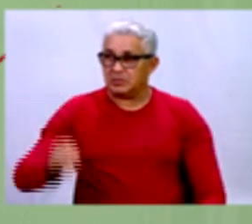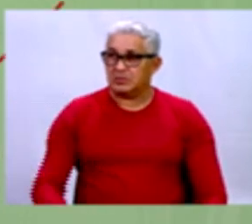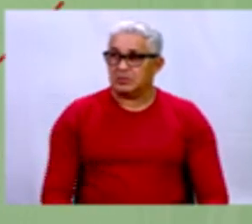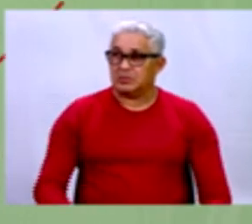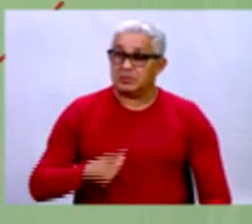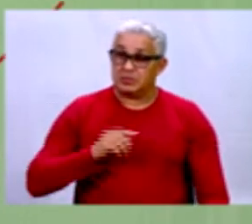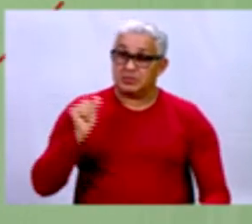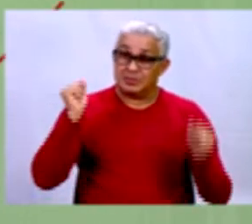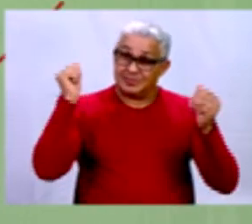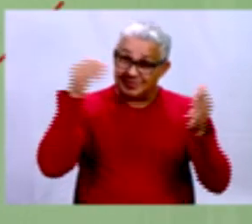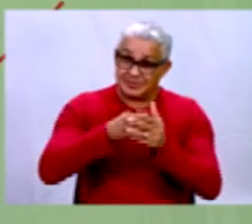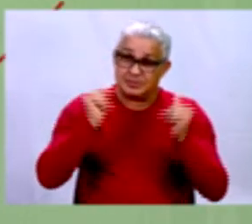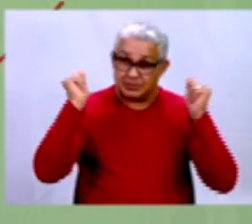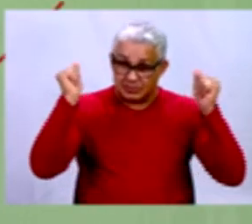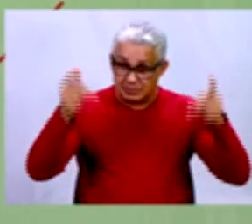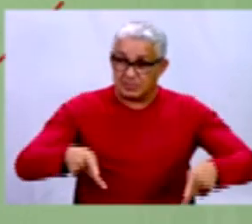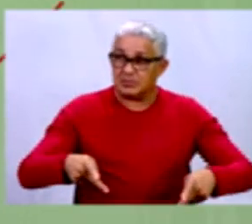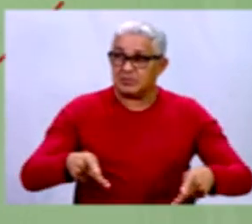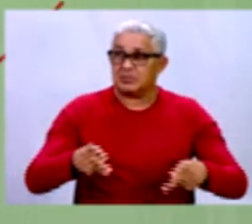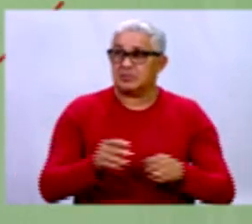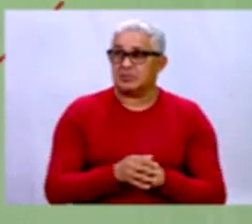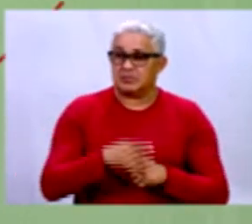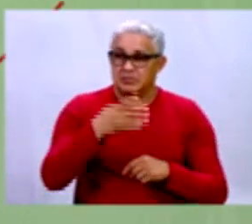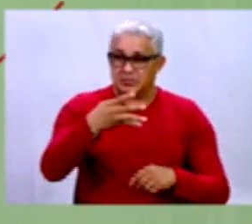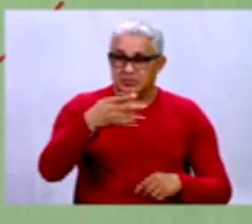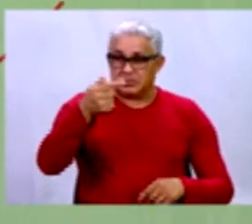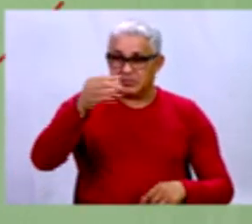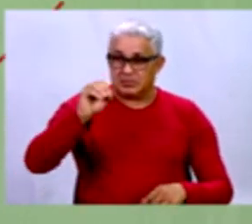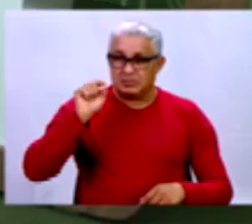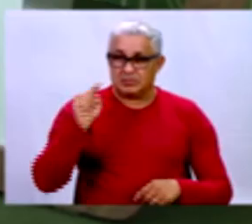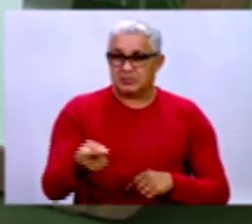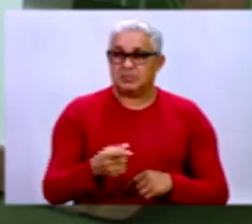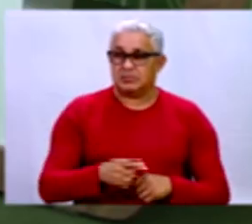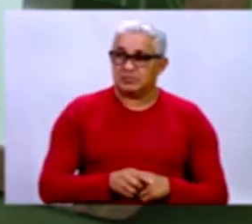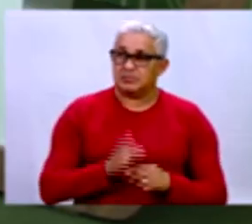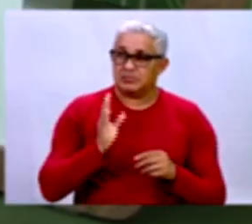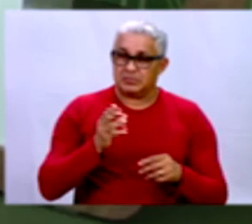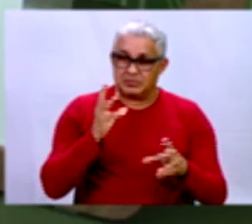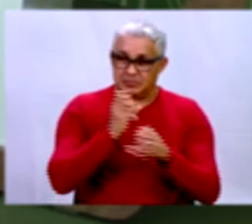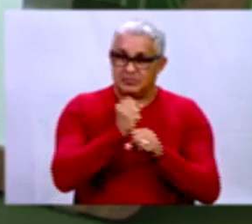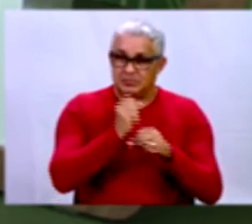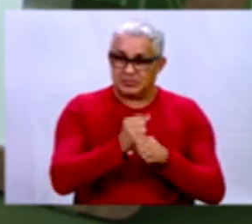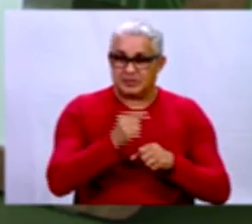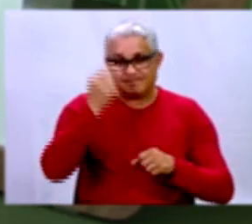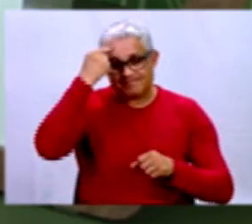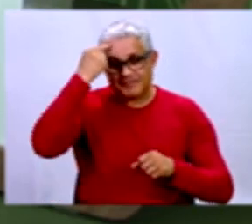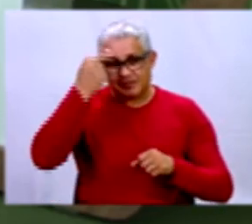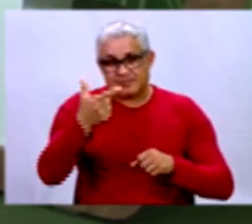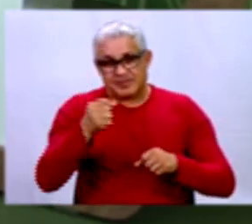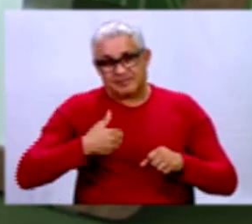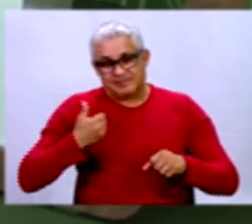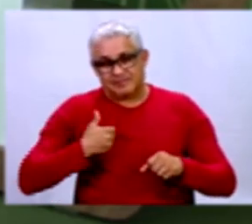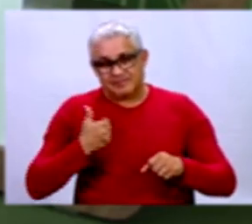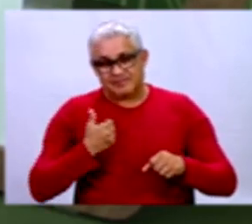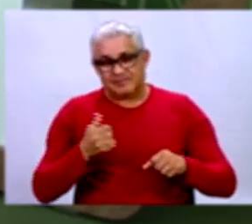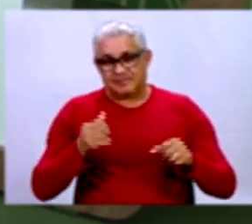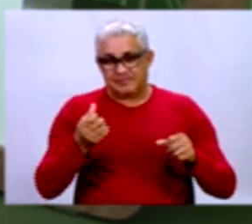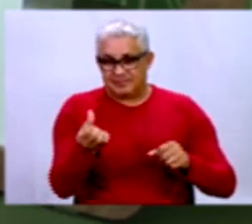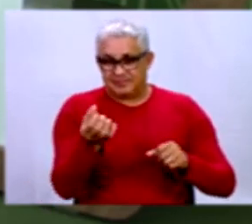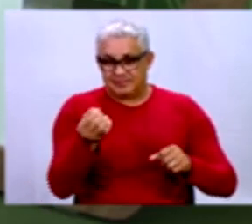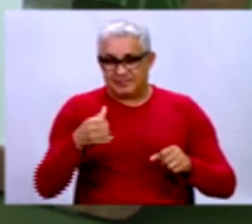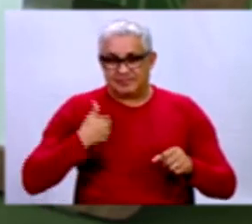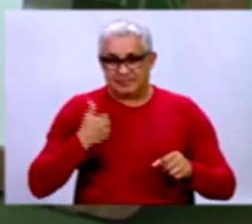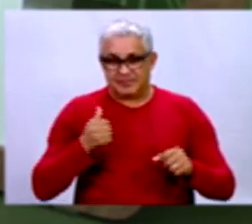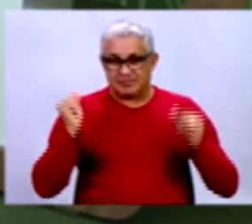de 470 mil. Agora eu te pergunto, professora Cristiane, imagina a gente começar a fazer isso com 20 anos, chegar aos 60 anos,